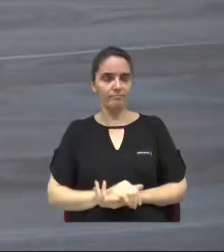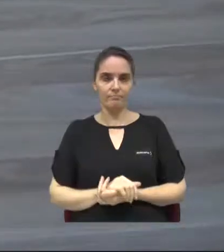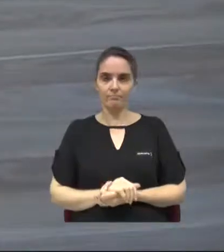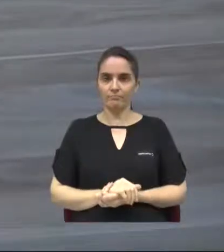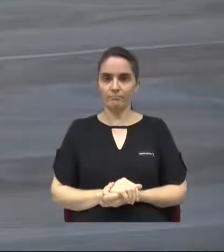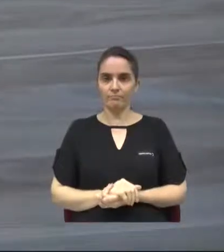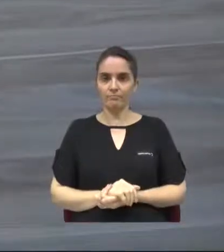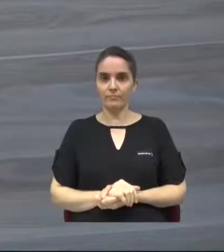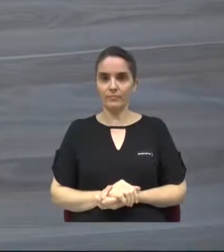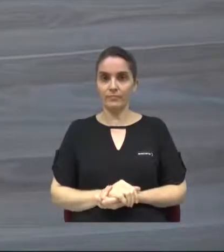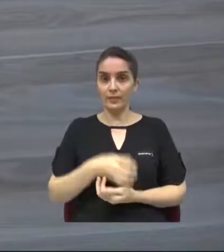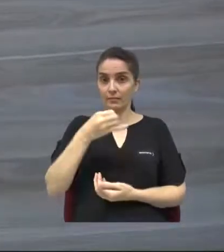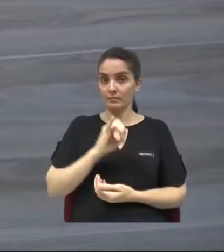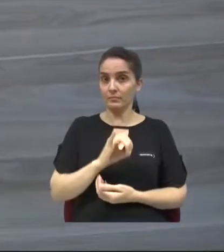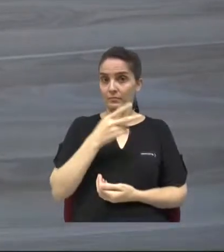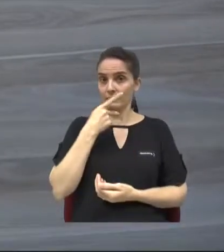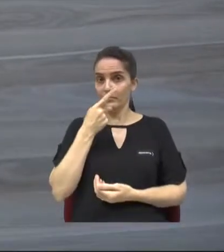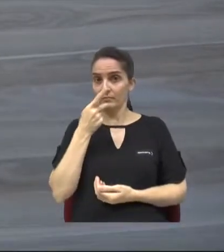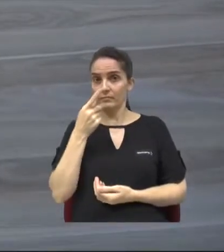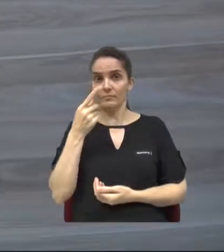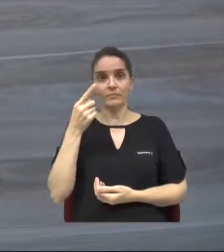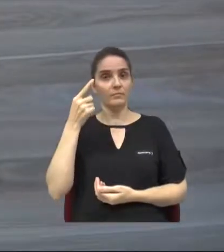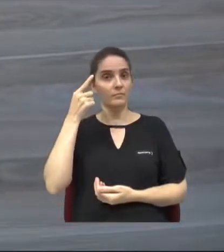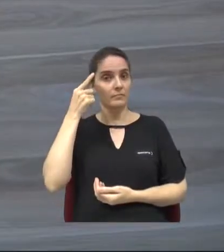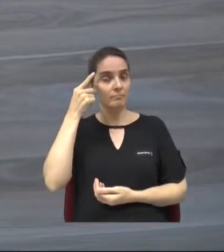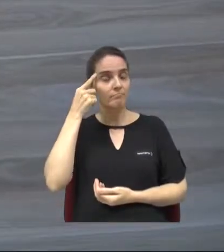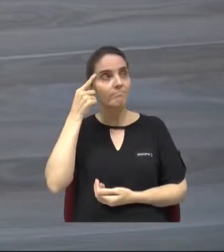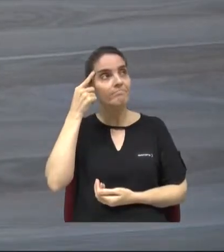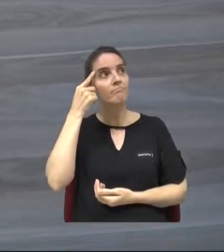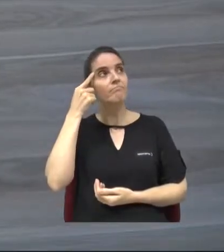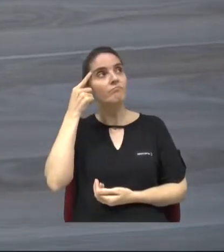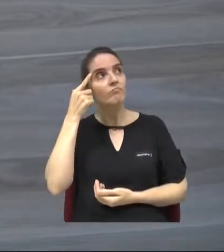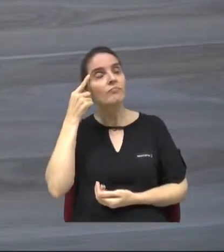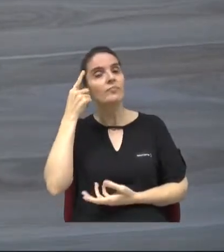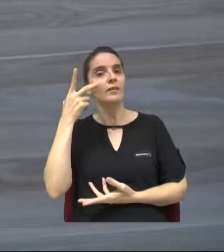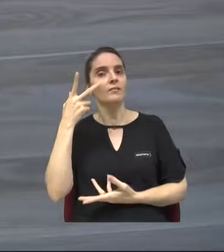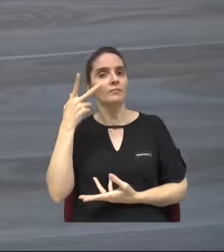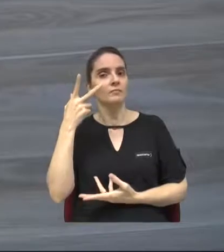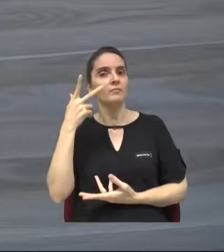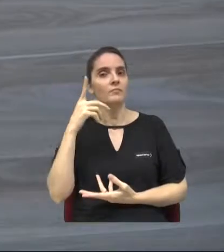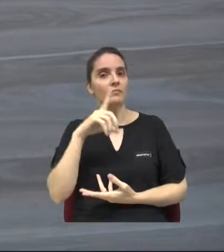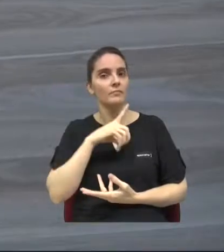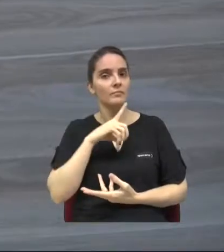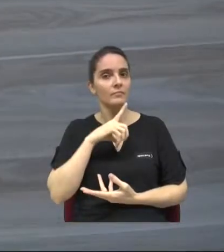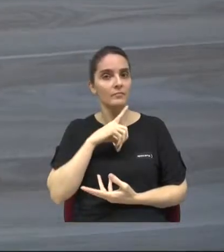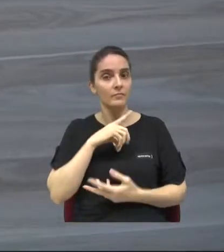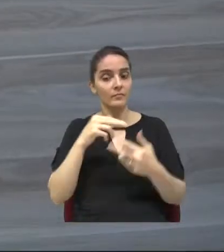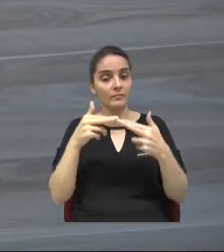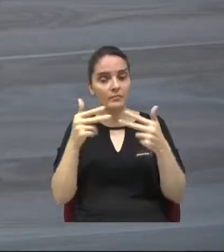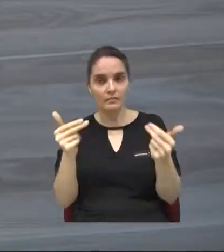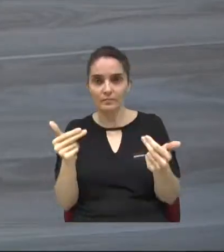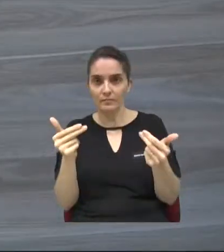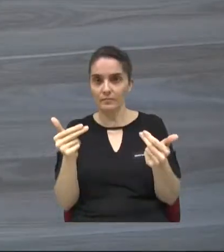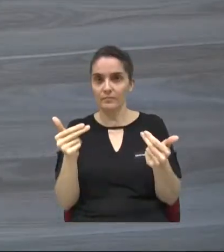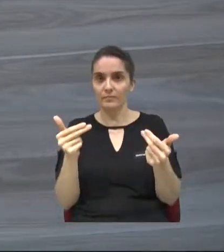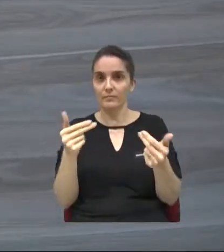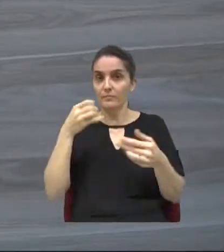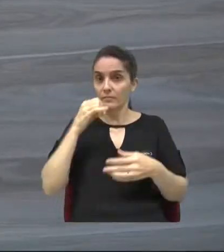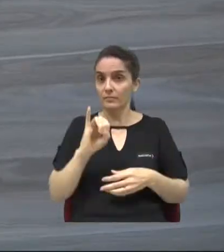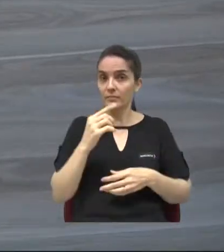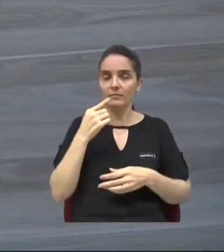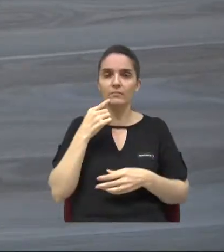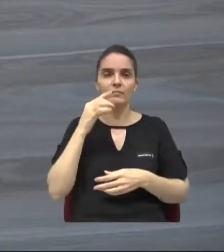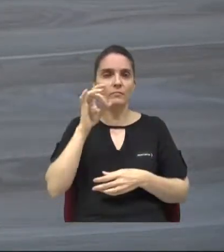Entre o falar, o pensar, eu acho que existem vários filtros. Se o senhor tivesse simplesmente